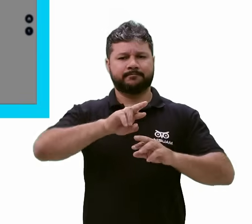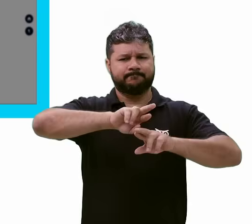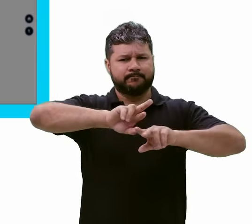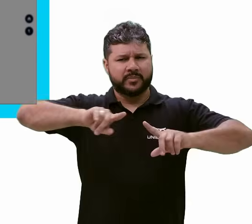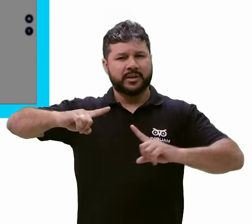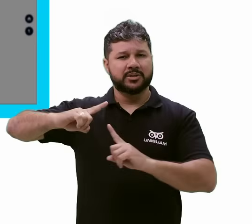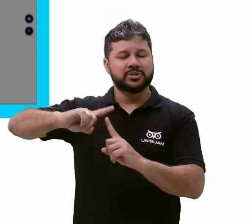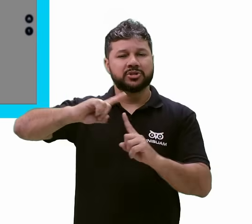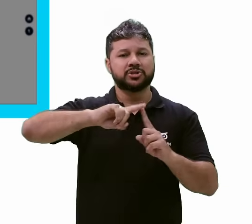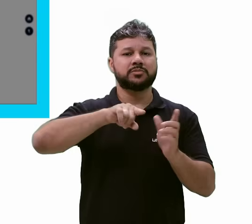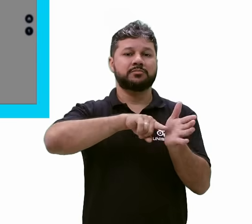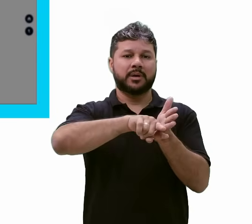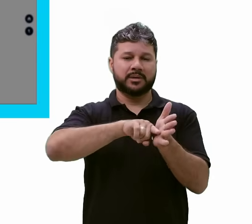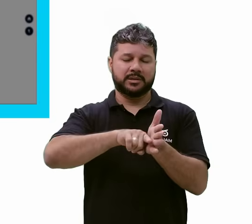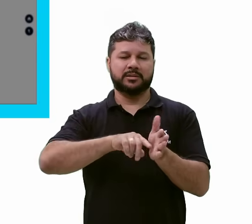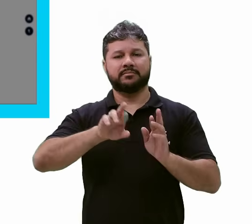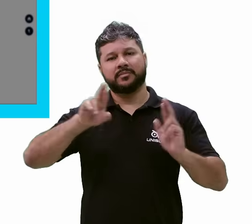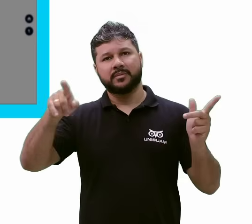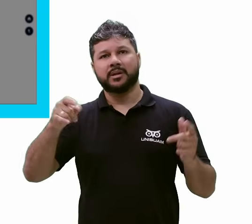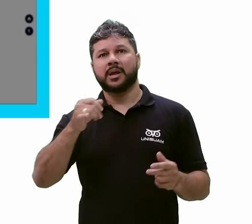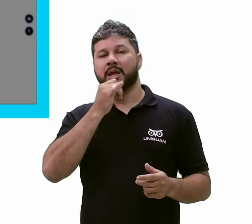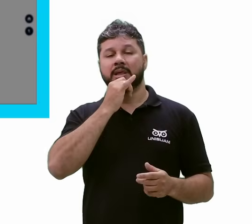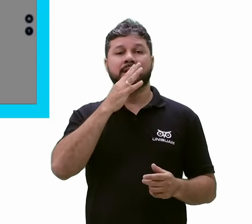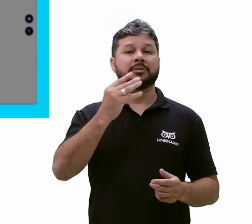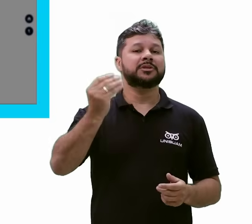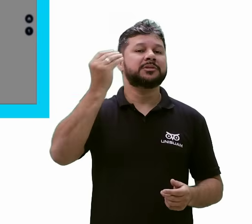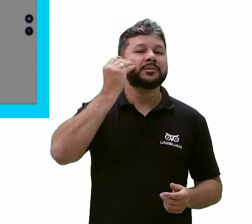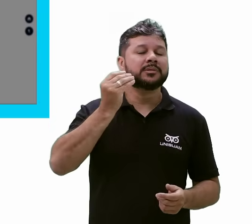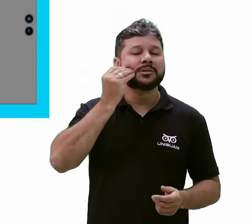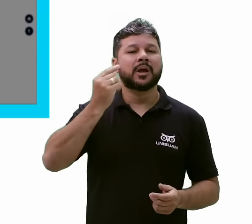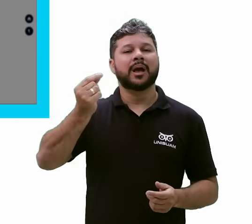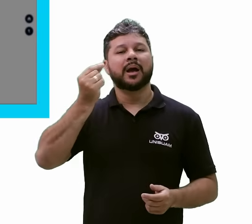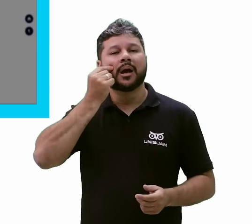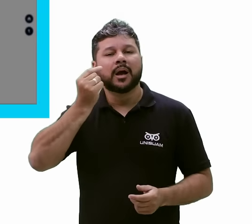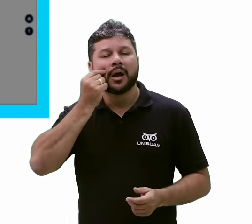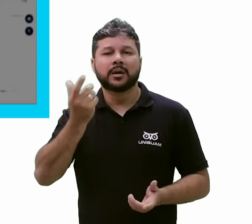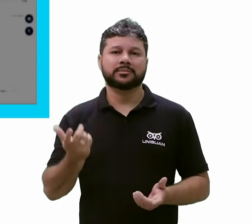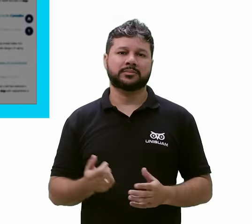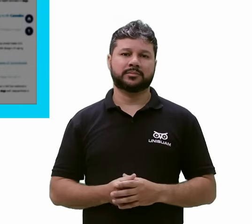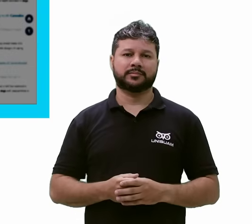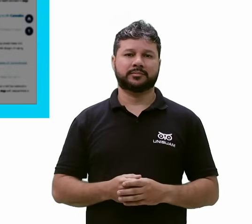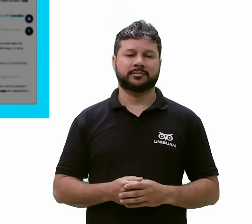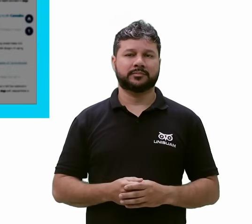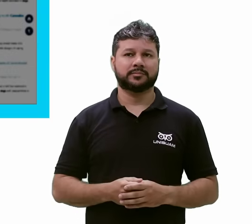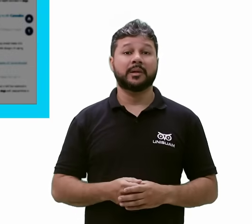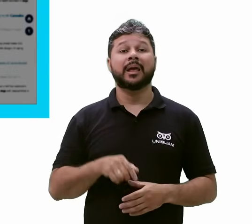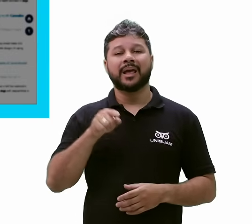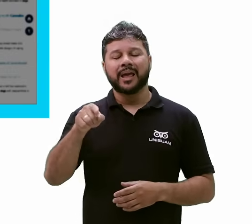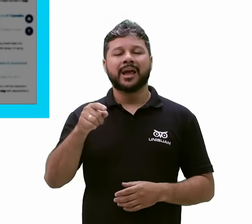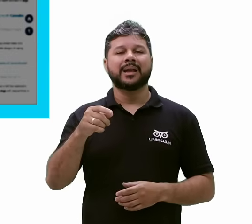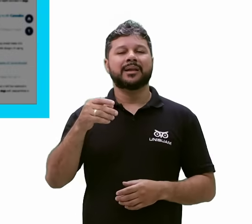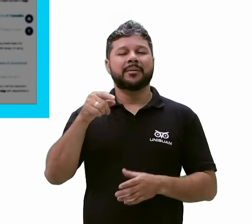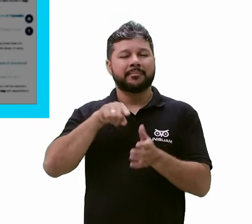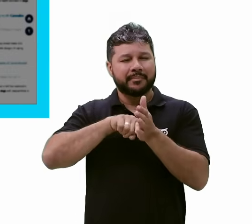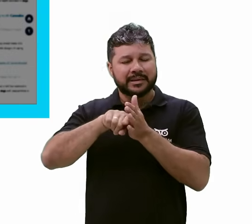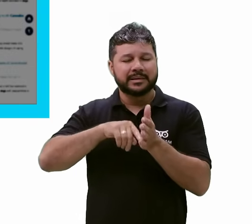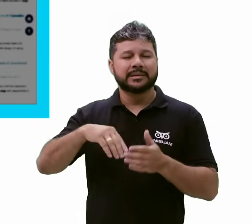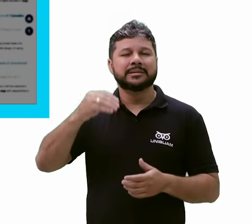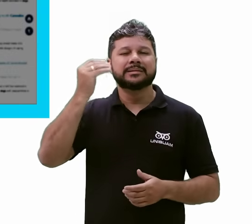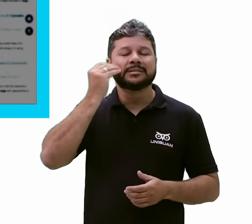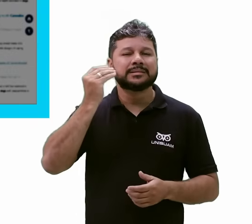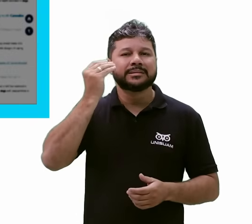vários tipos de pesquisa diferentes. Vocês vão encontrar pesquisas experimentais com ratos e camundongos, tá? Essas pesquisas